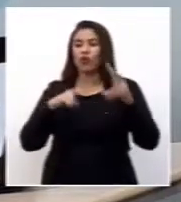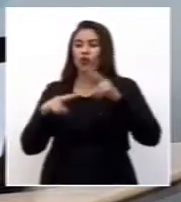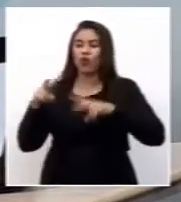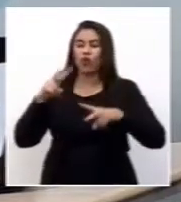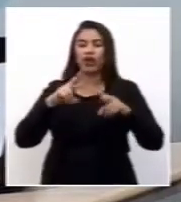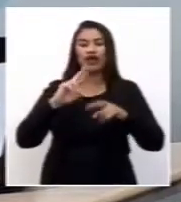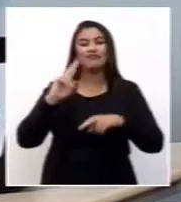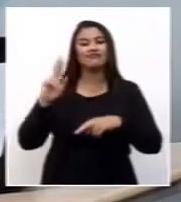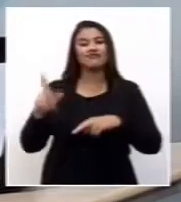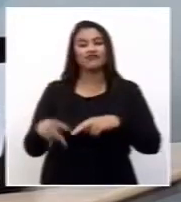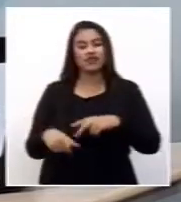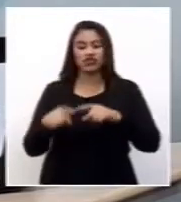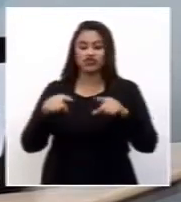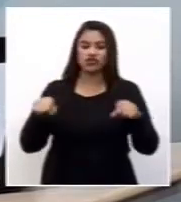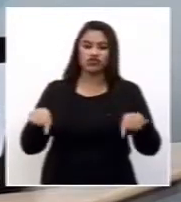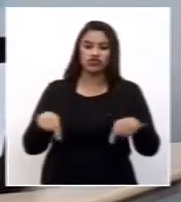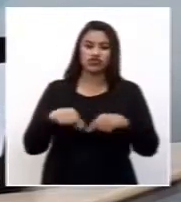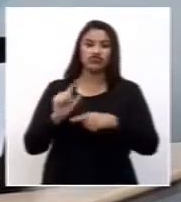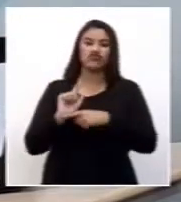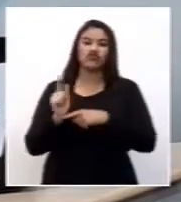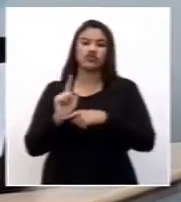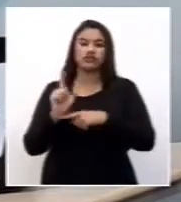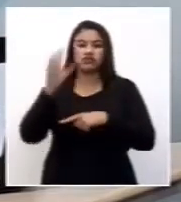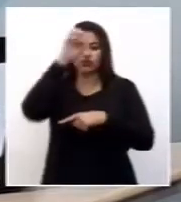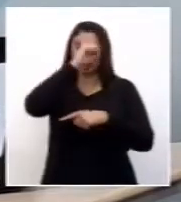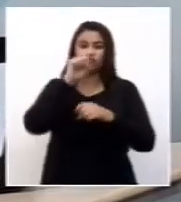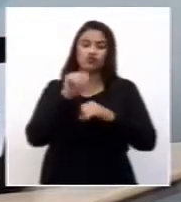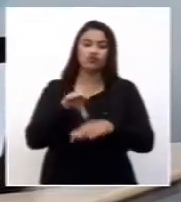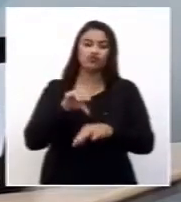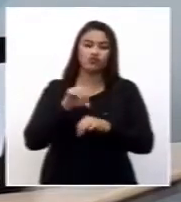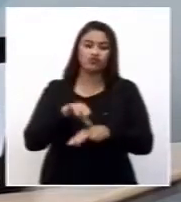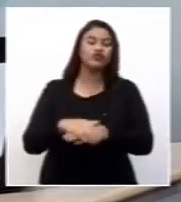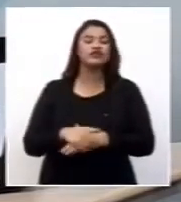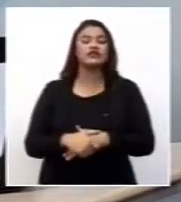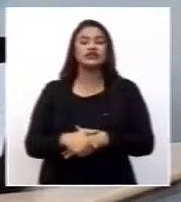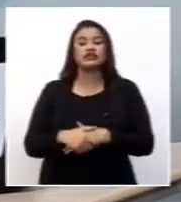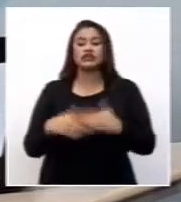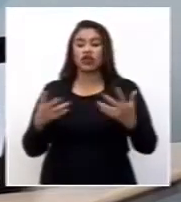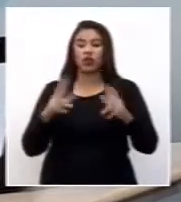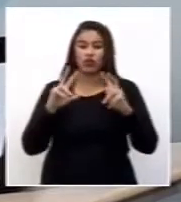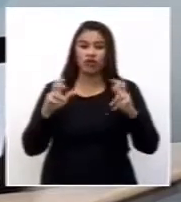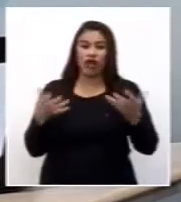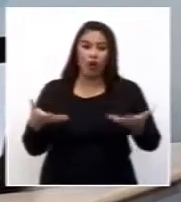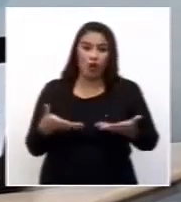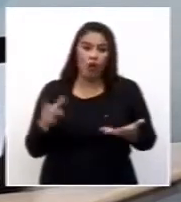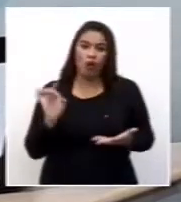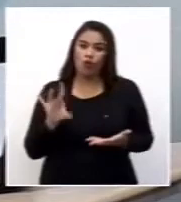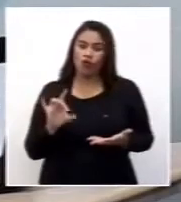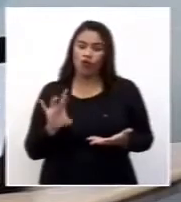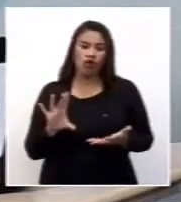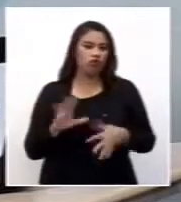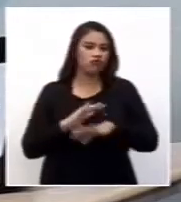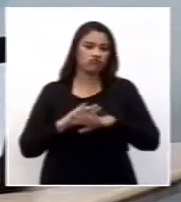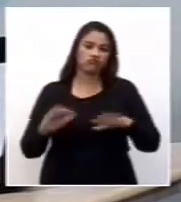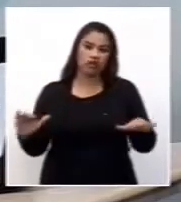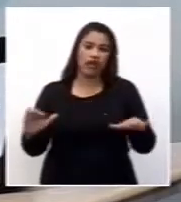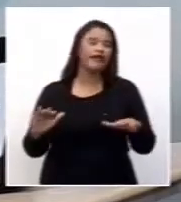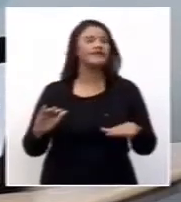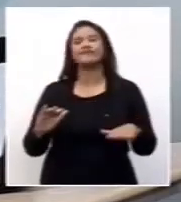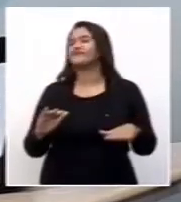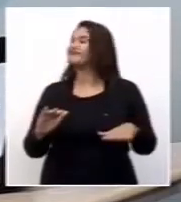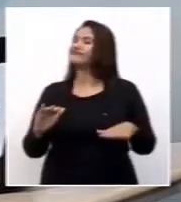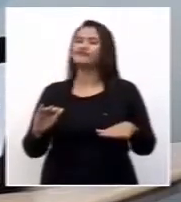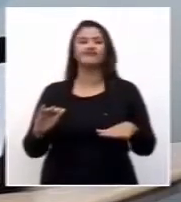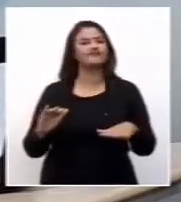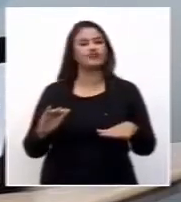aula. 2, né, gestão da aprendizagem. Então, o nosso assunto não vai se esgotar somente nesta semana, com as áreas, como aconteceu